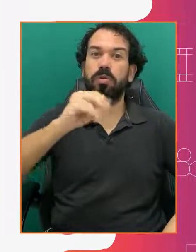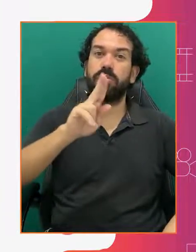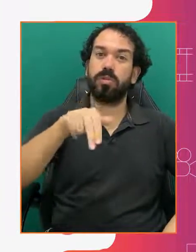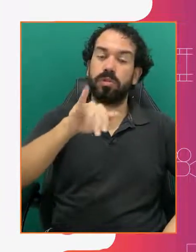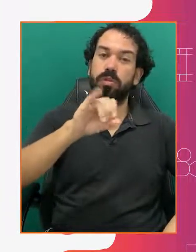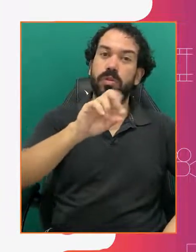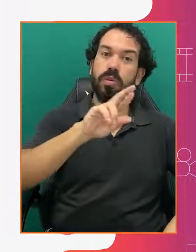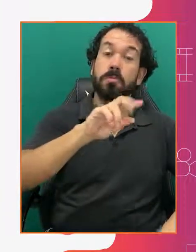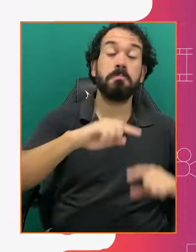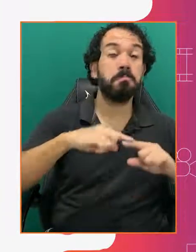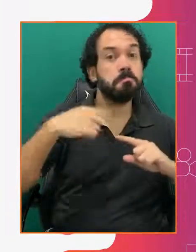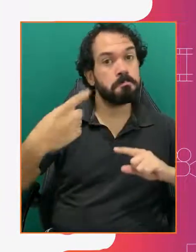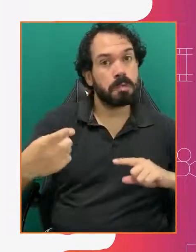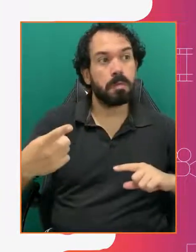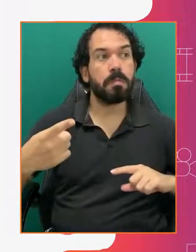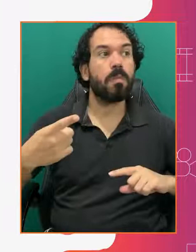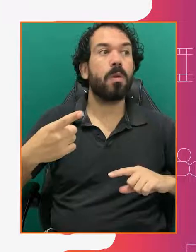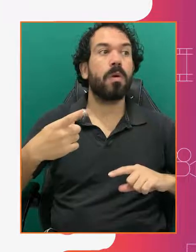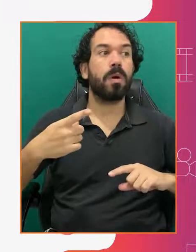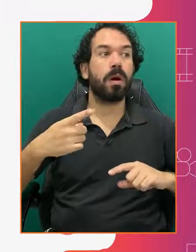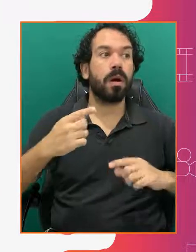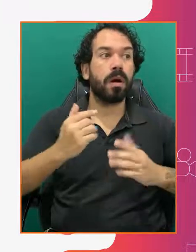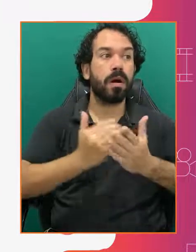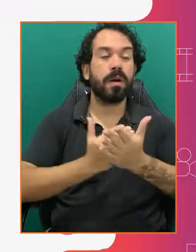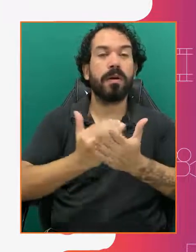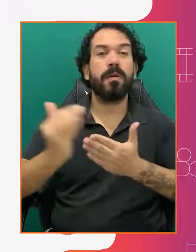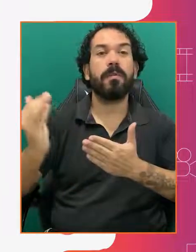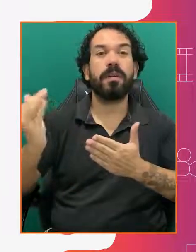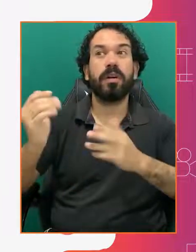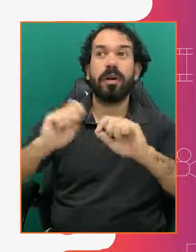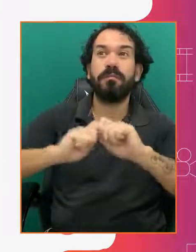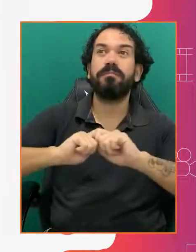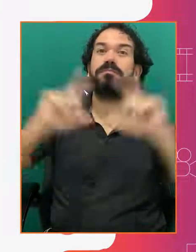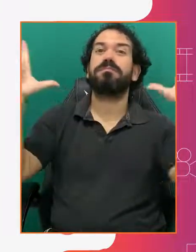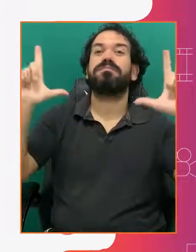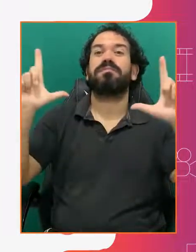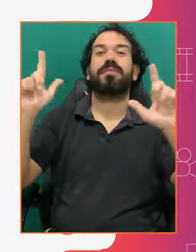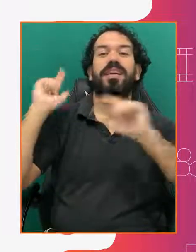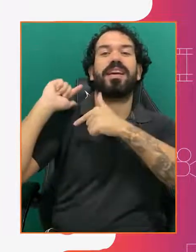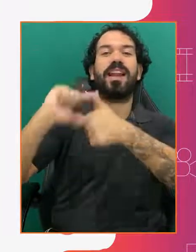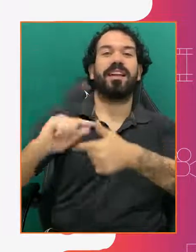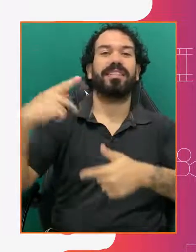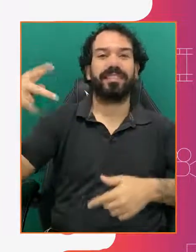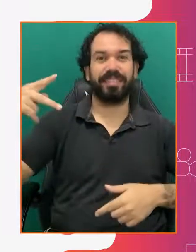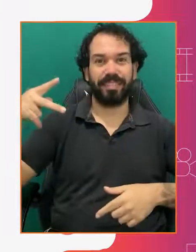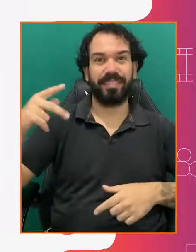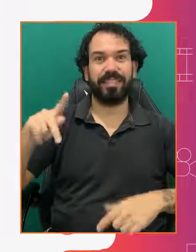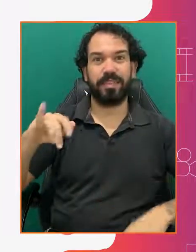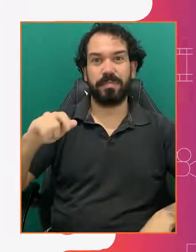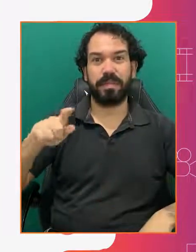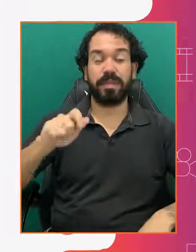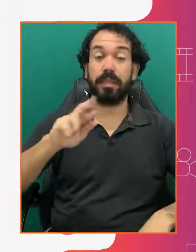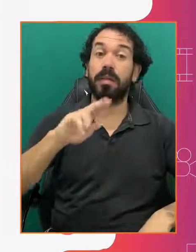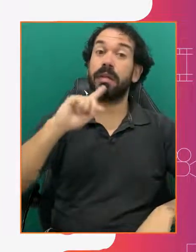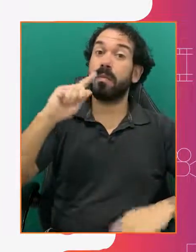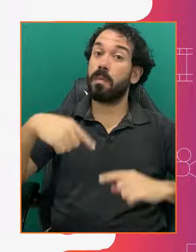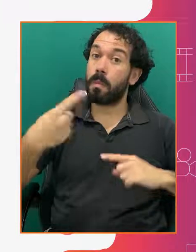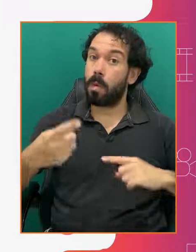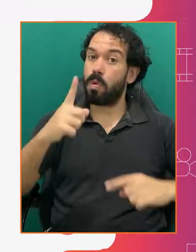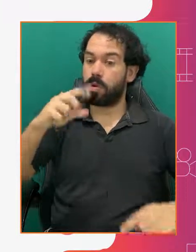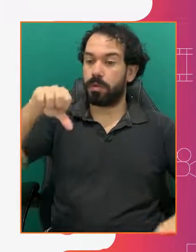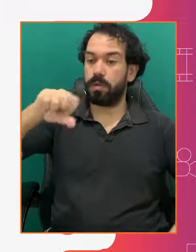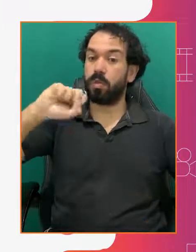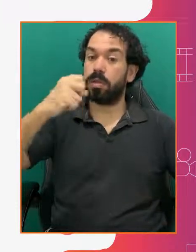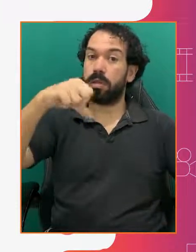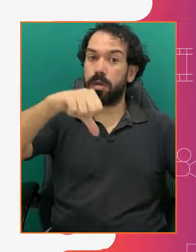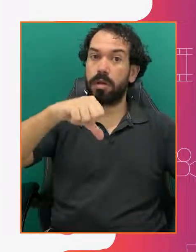que depois serviu de referência para a abertura clássica do estúdio. Já em 1989,